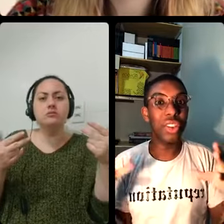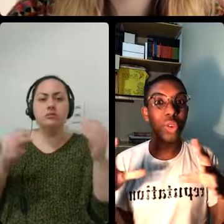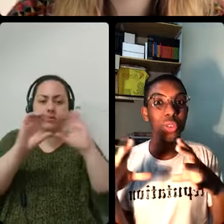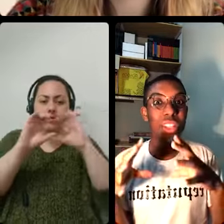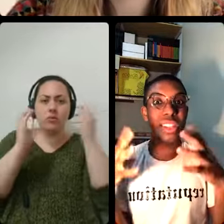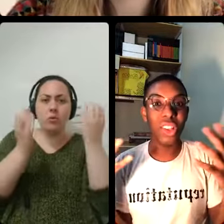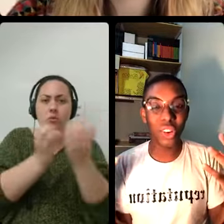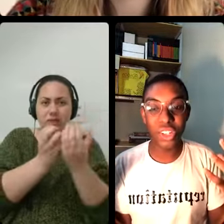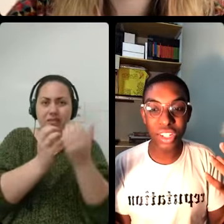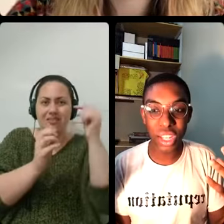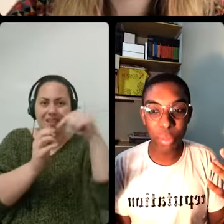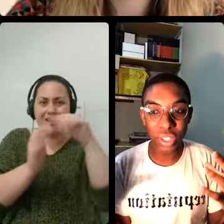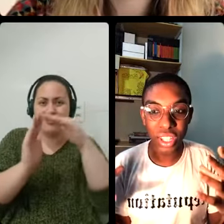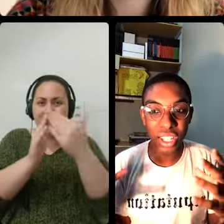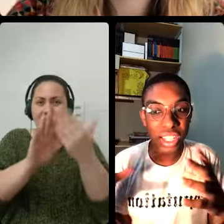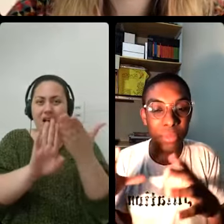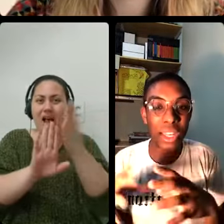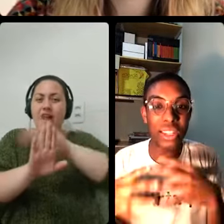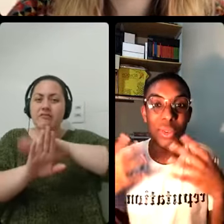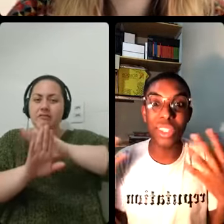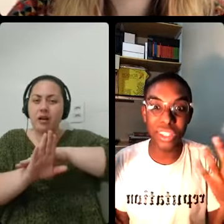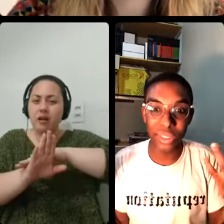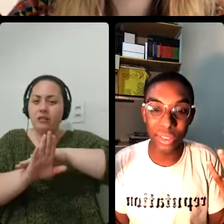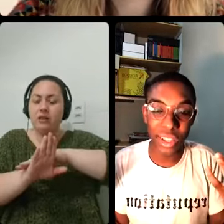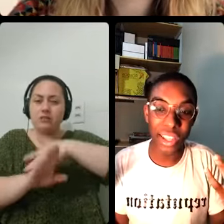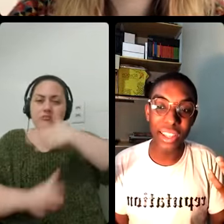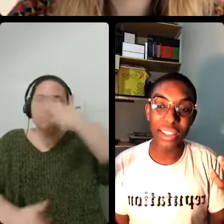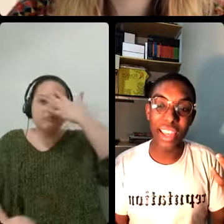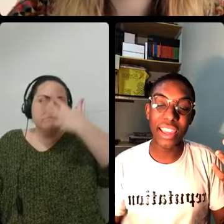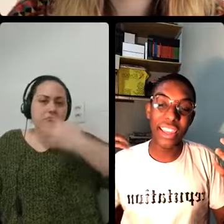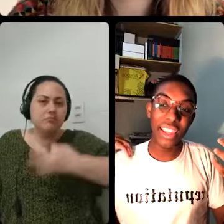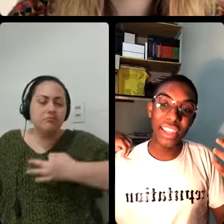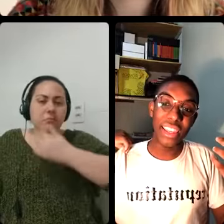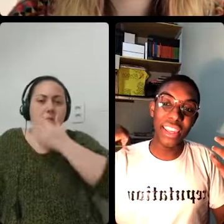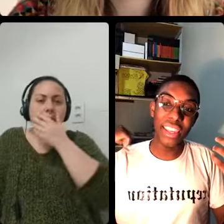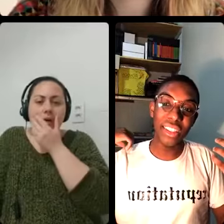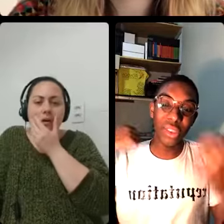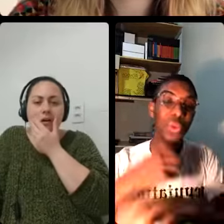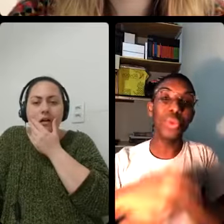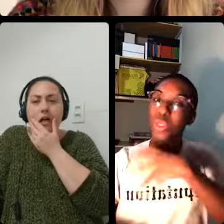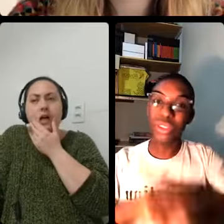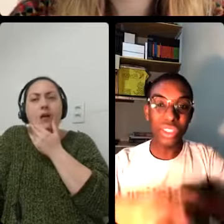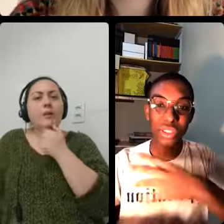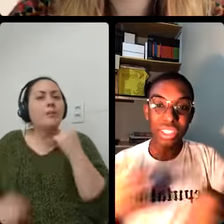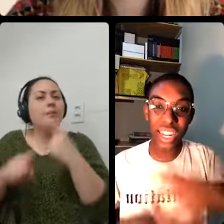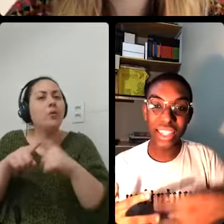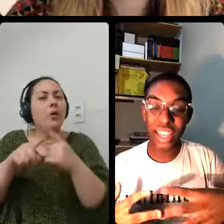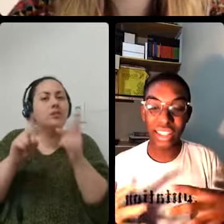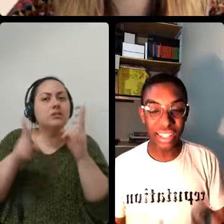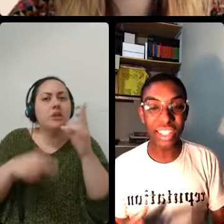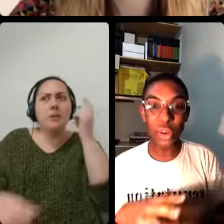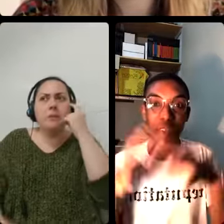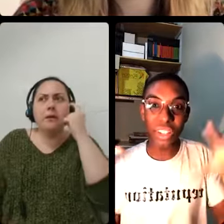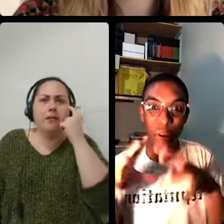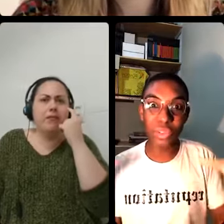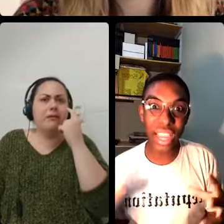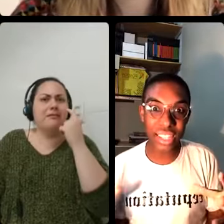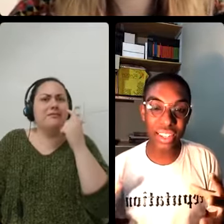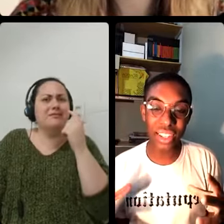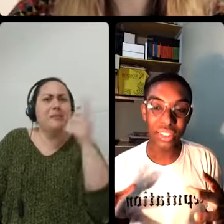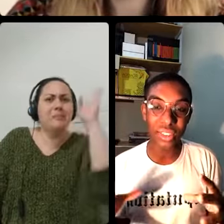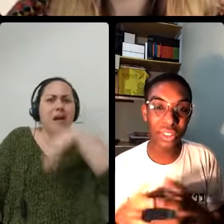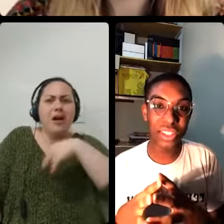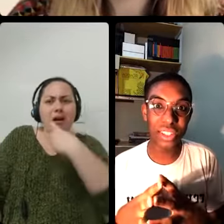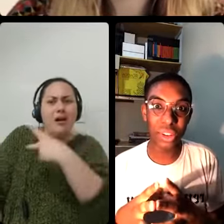entendi toda essa lógica e por que criminalizam tanto, né? E toda essa cadeia que acontece